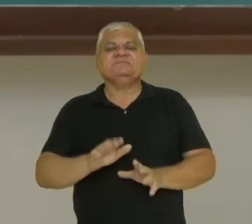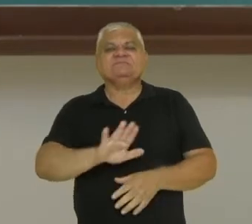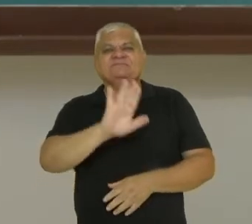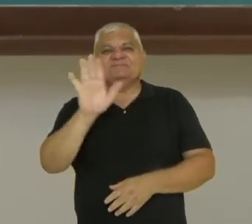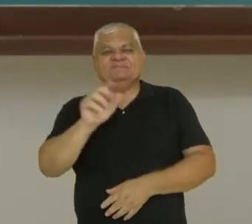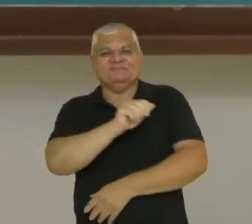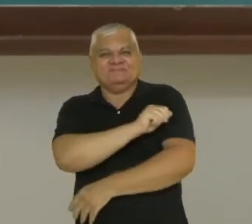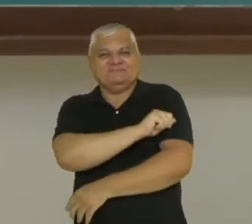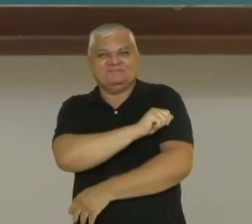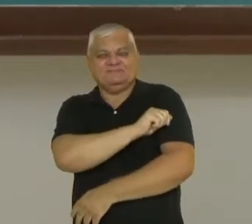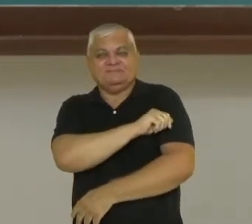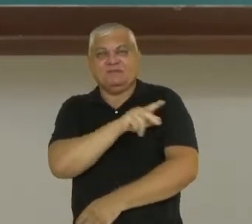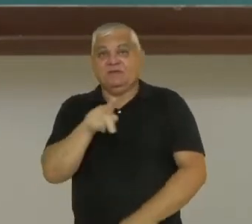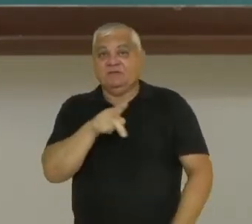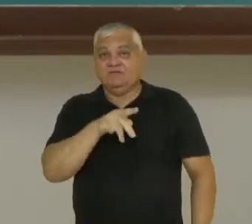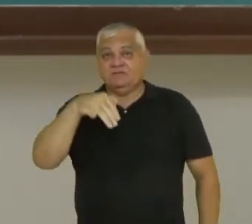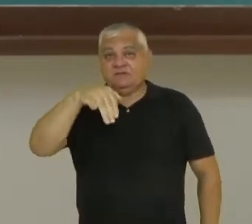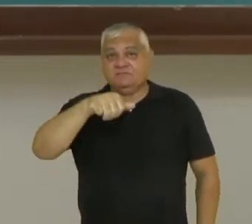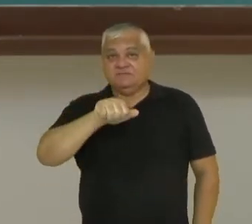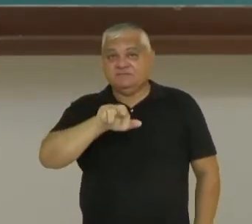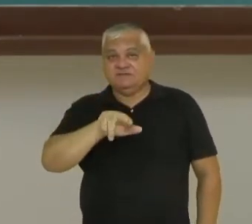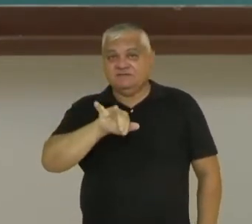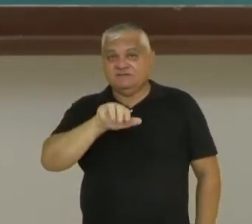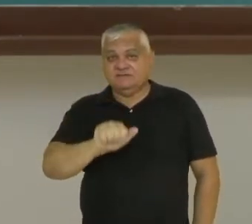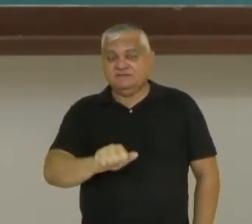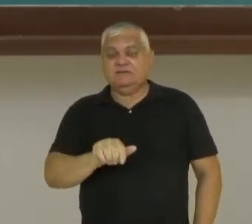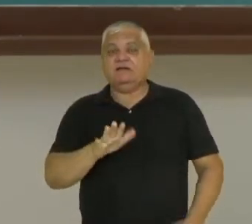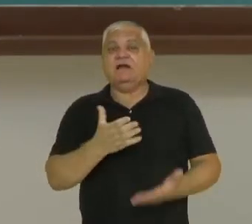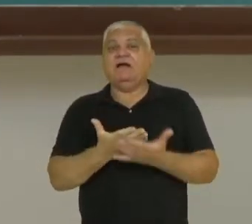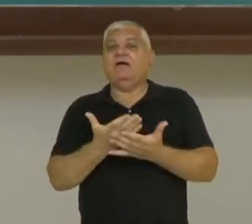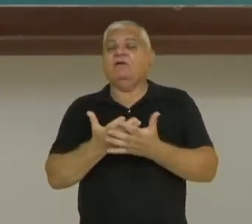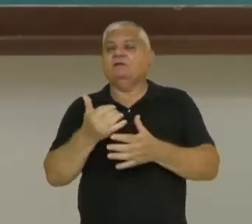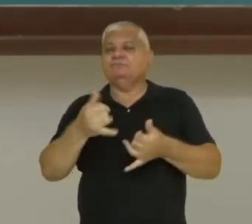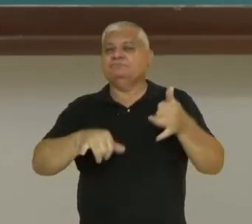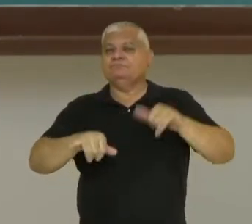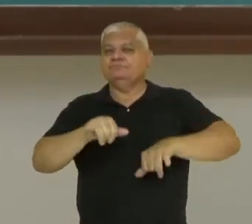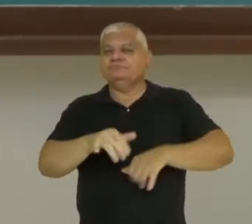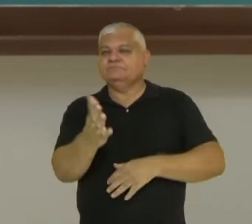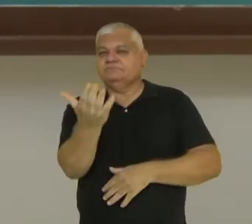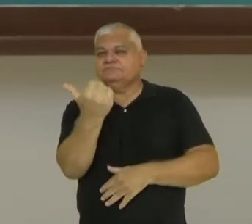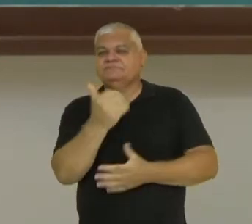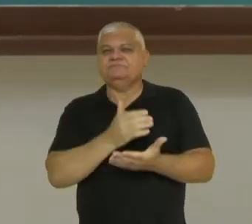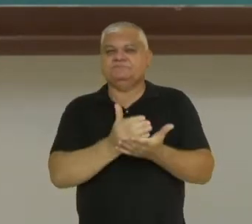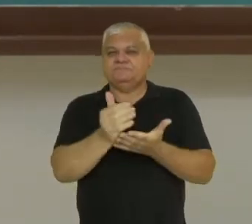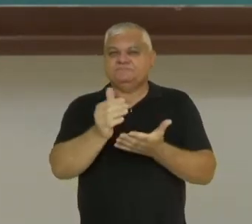Olá, alunos! Eu sou a professora Marília e esta é a aula de Química. Vamos começar?